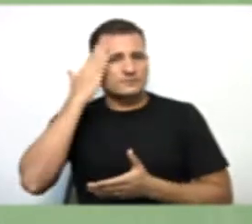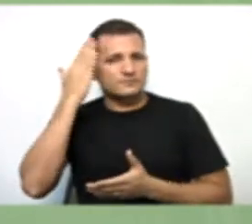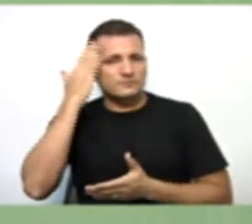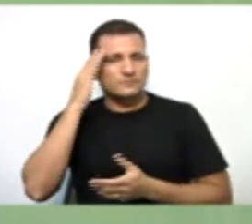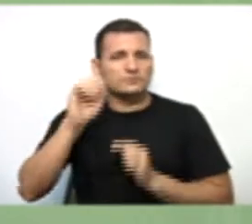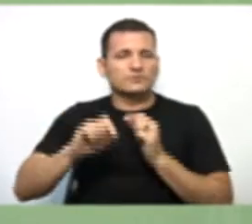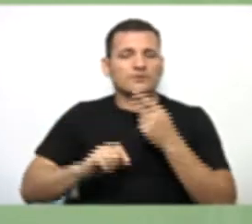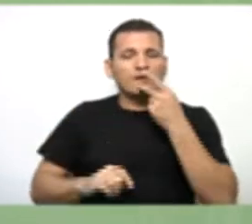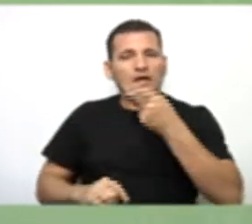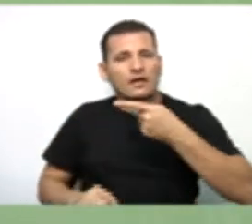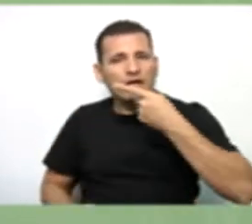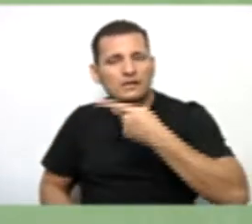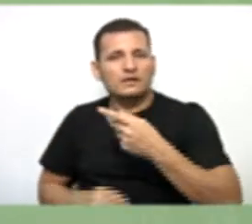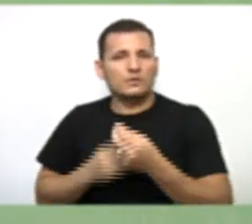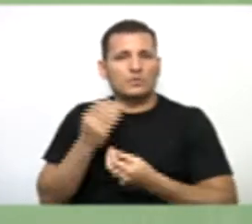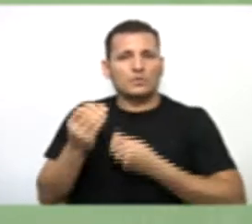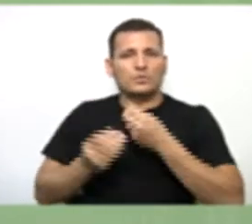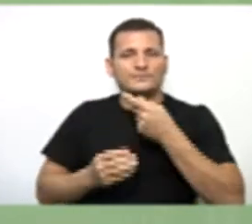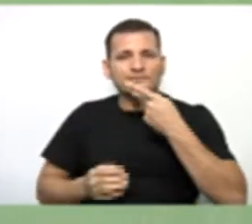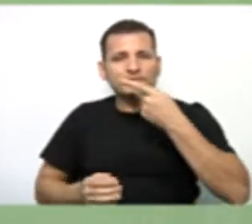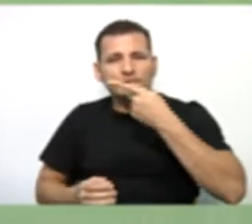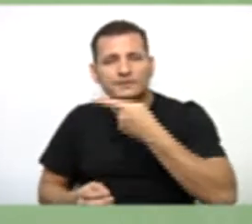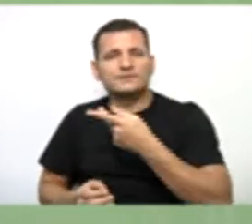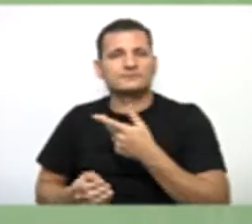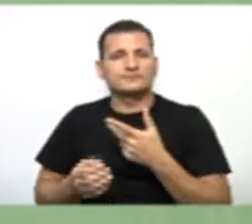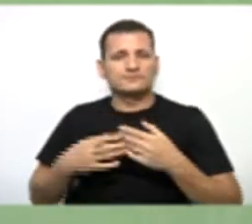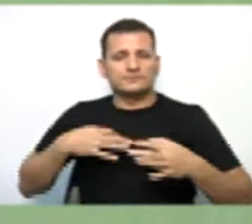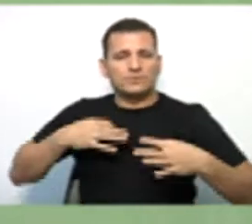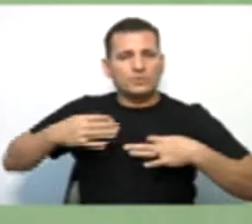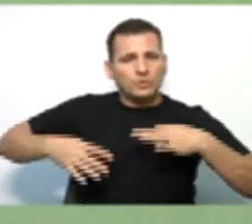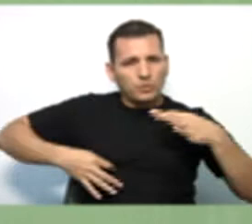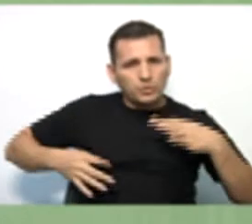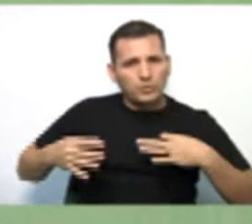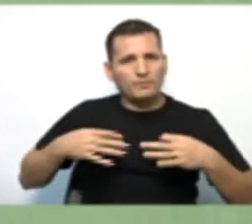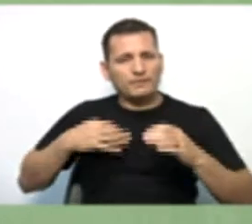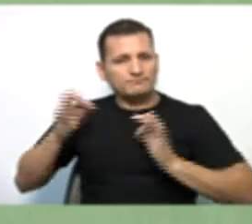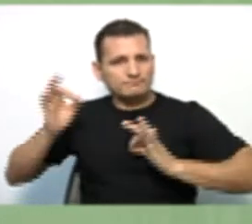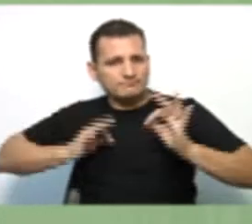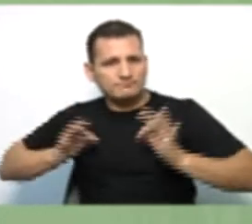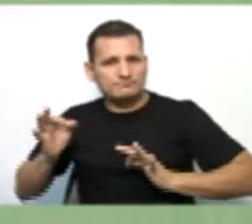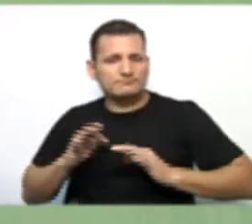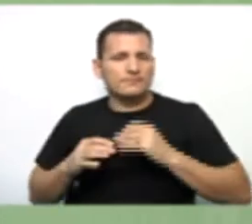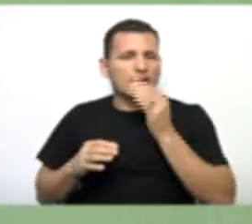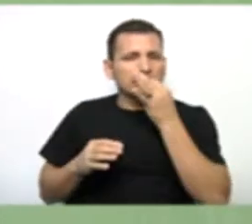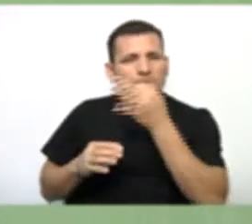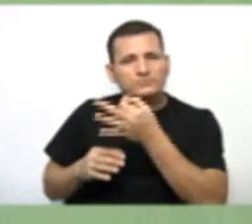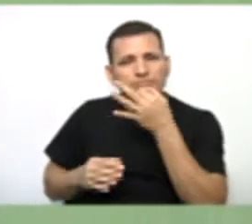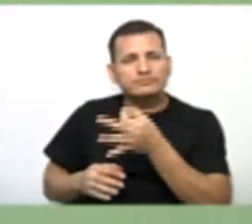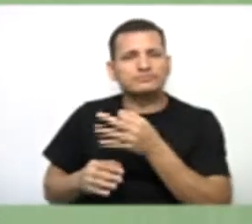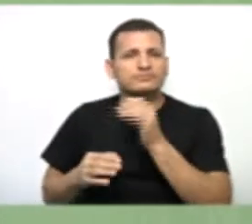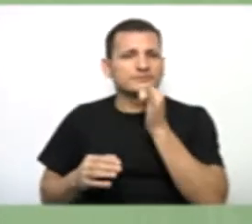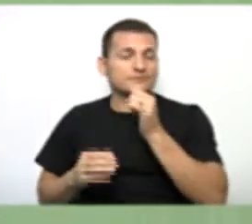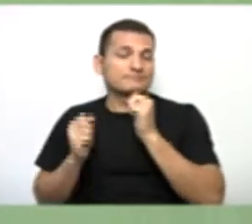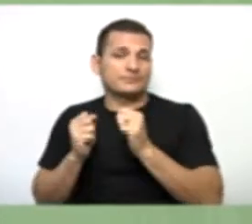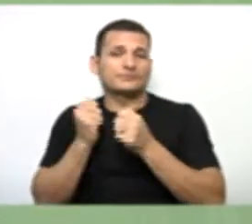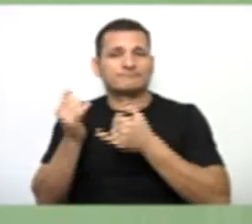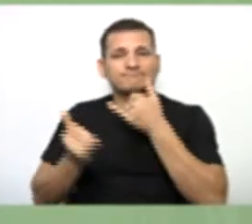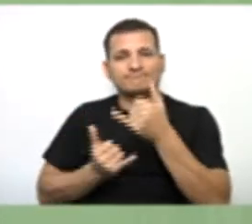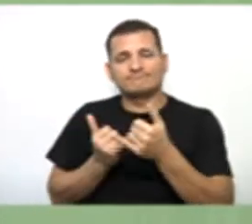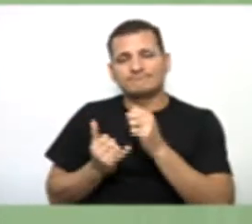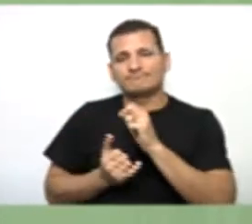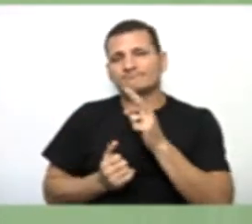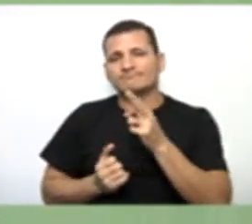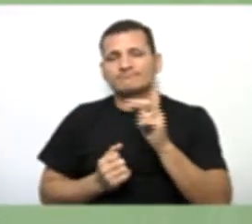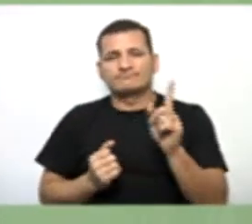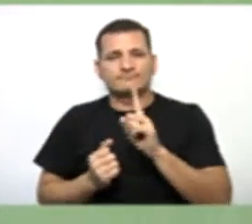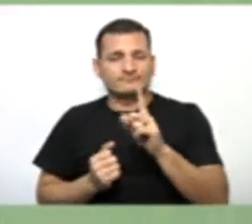que dizer, como dizer, qual a roupa que você vai usar, que comentário vai fazer, se poderá brincar ou não. Lembra lá